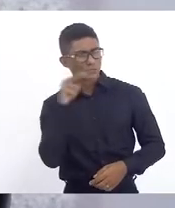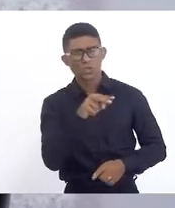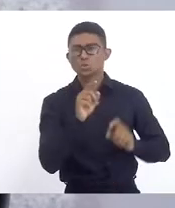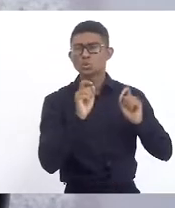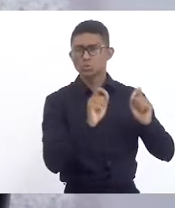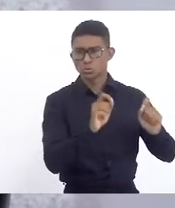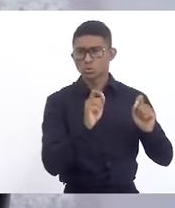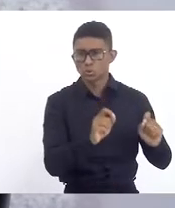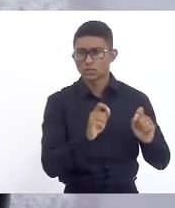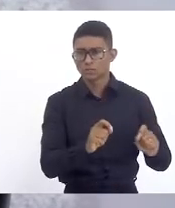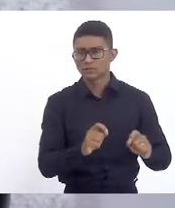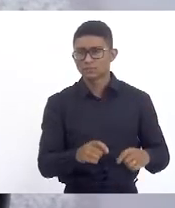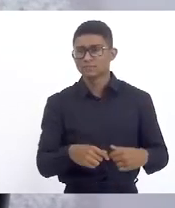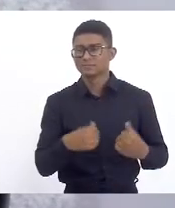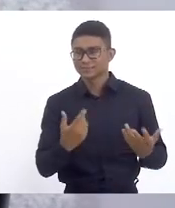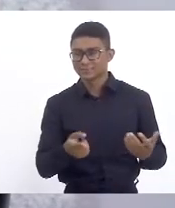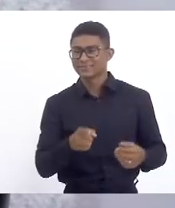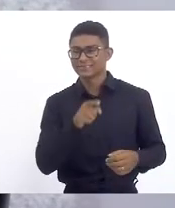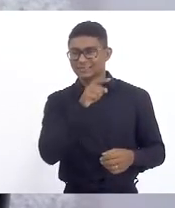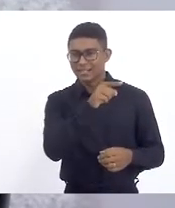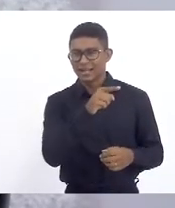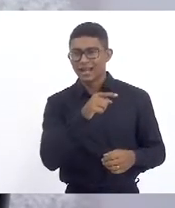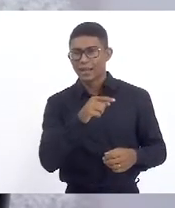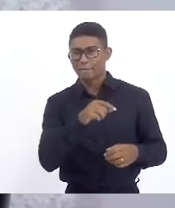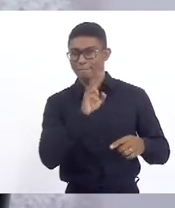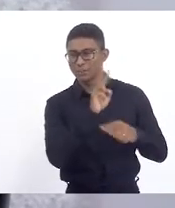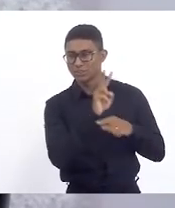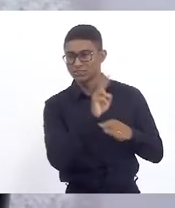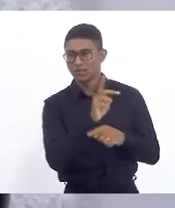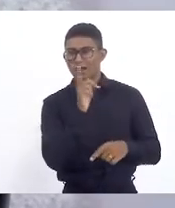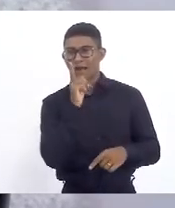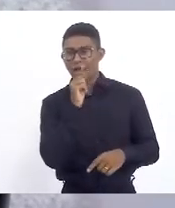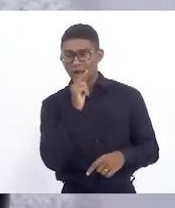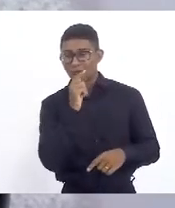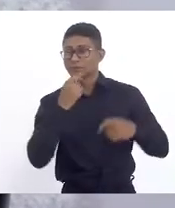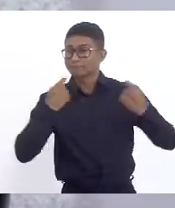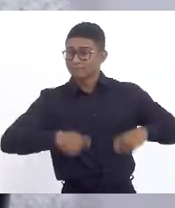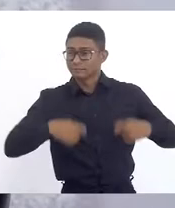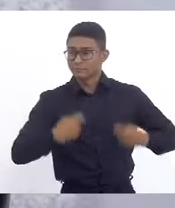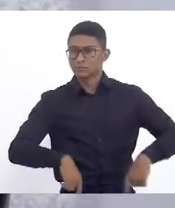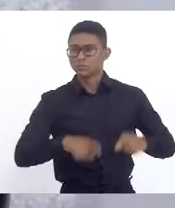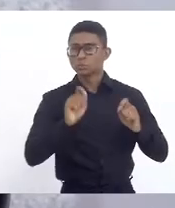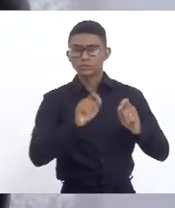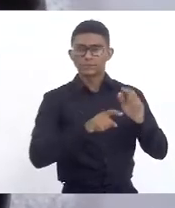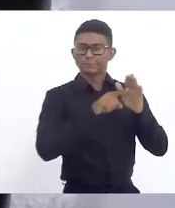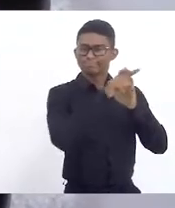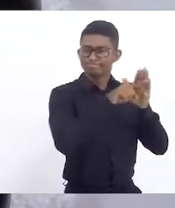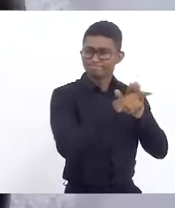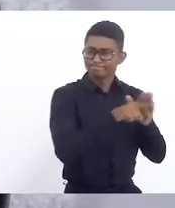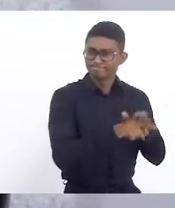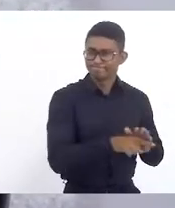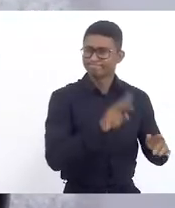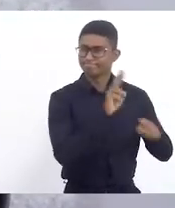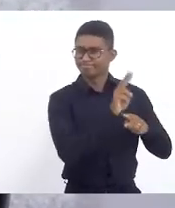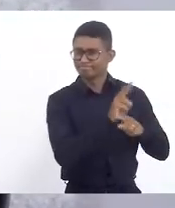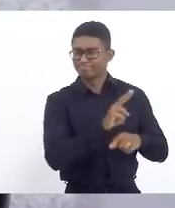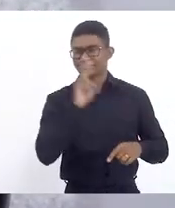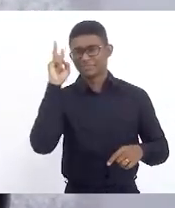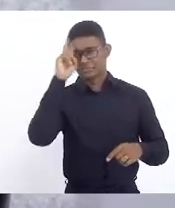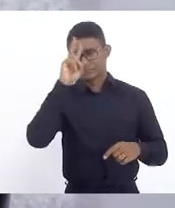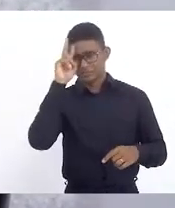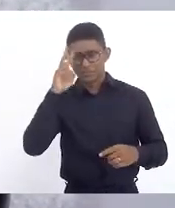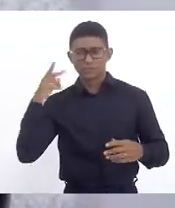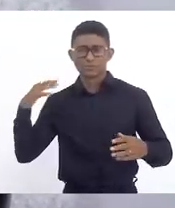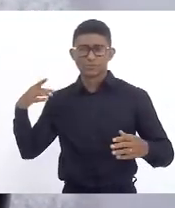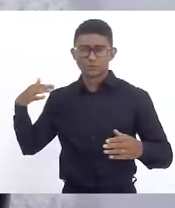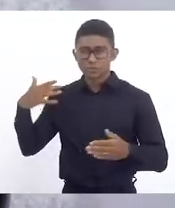questões da proteção na tomada d'água estão se apresentando. É necessário um diagnóstico, de um monitoramento, de uma série histórica do grau